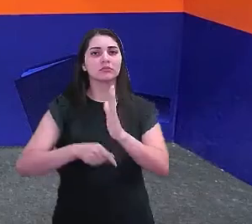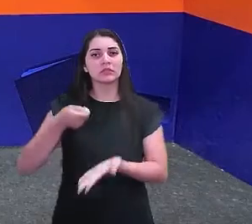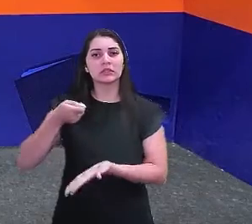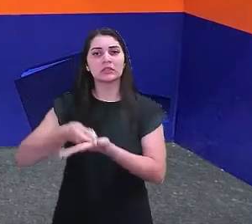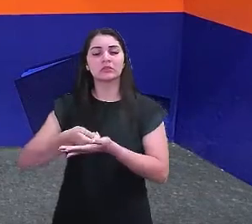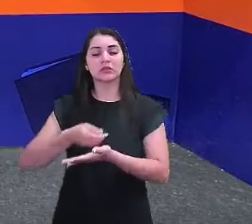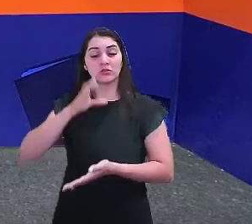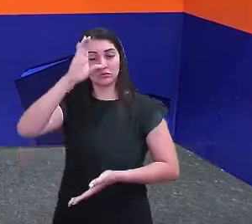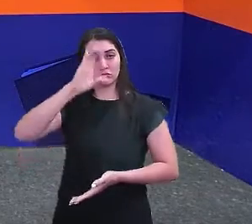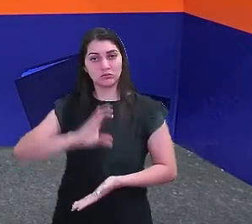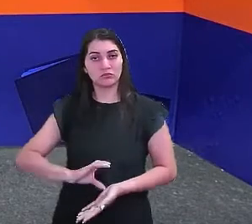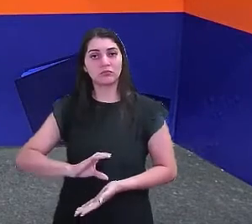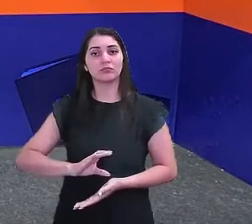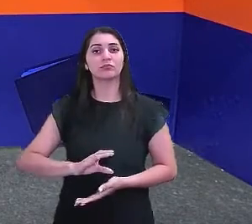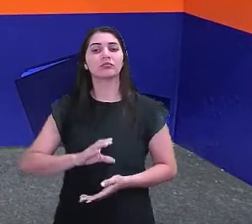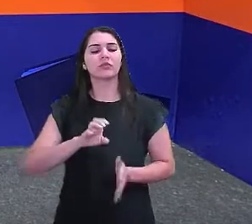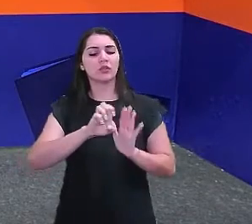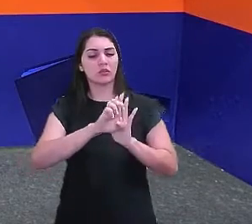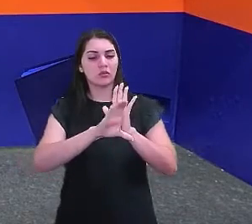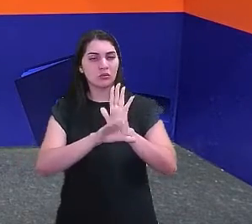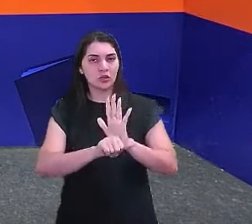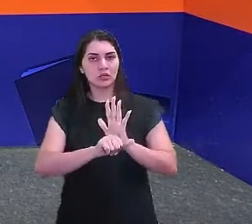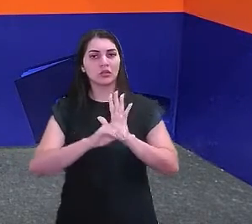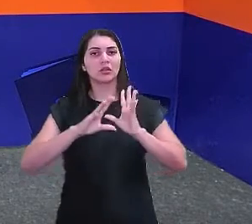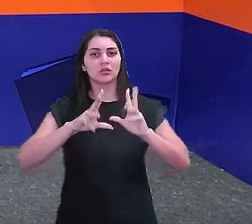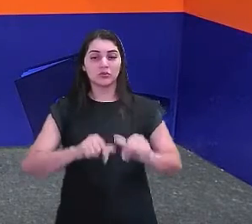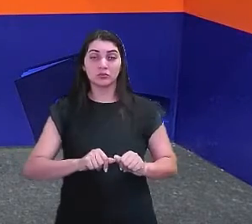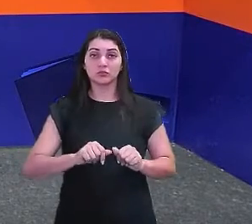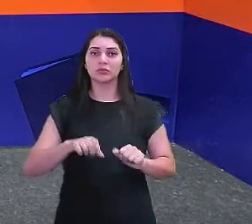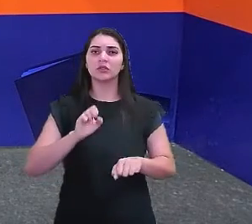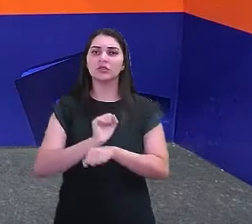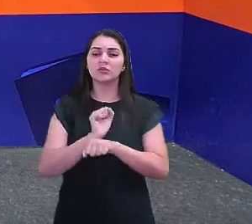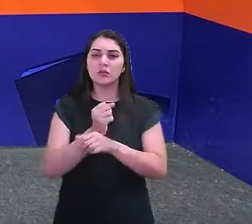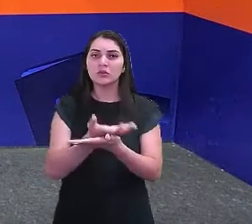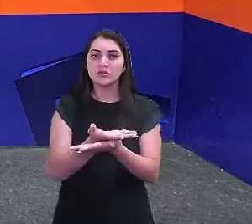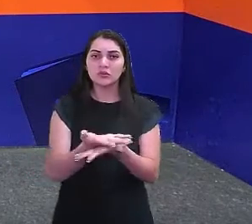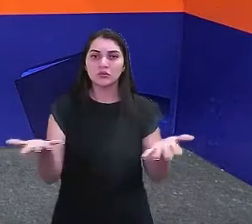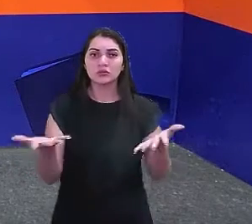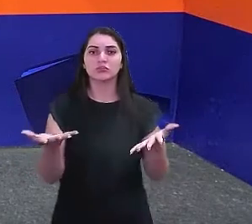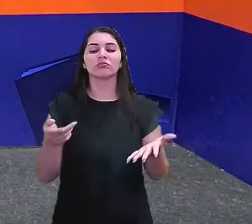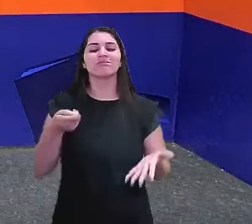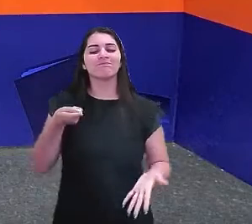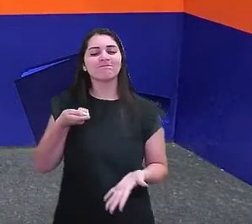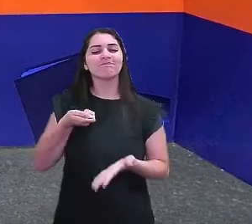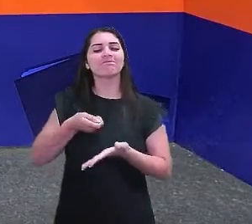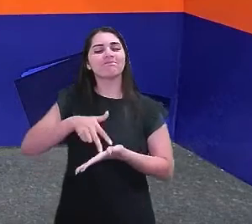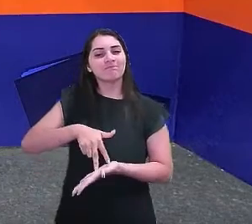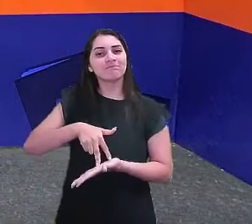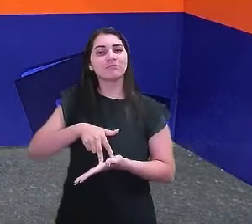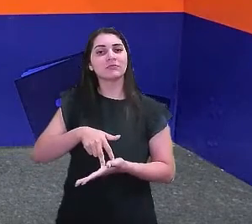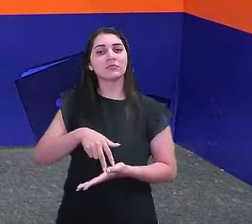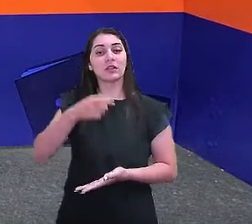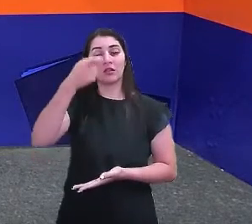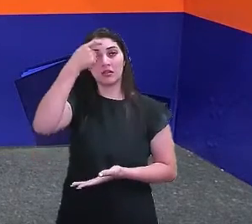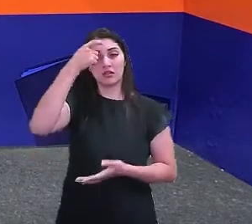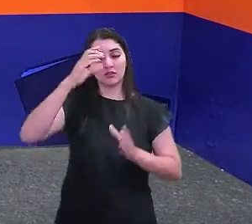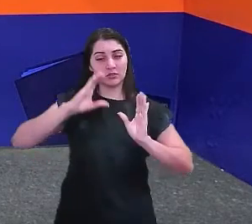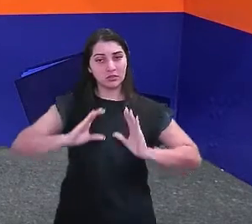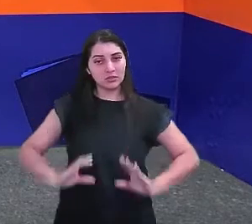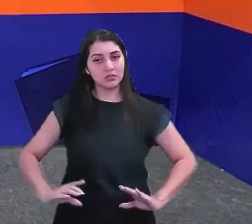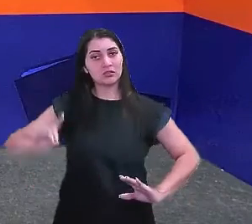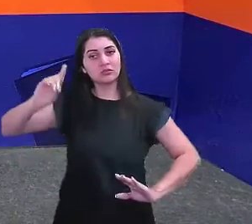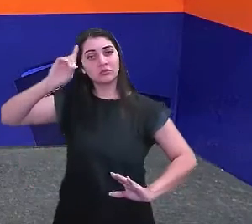né, do cidadão, do ECA e tudo mais. Espero que todos exerçam a cidadania no seu dia a